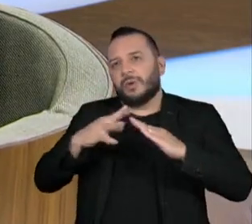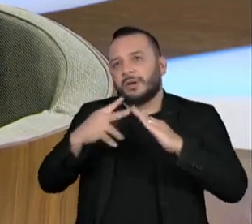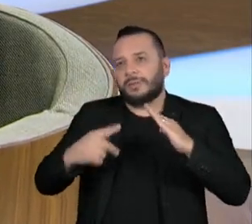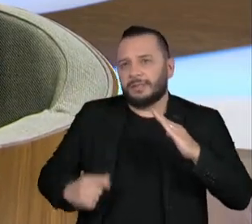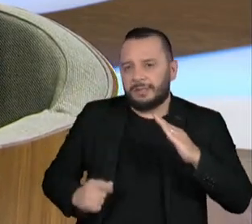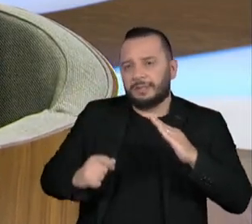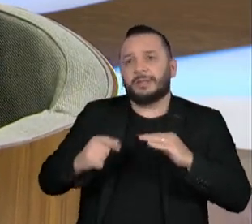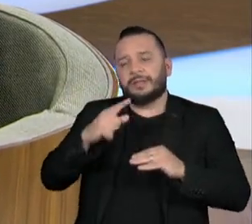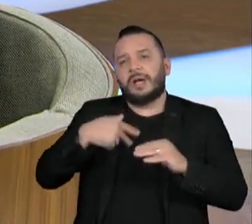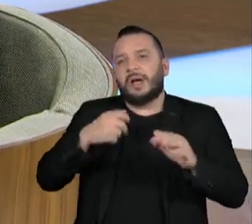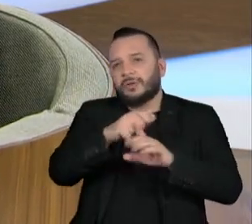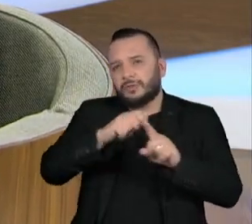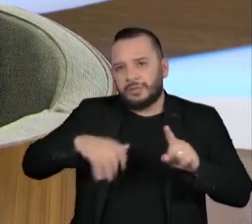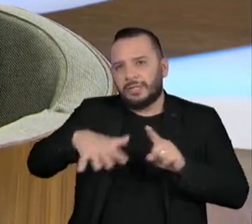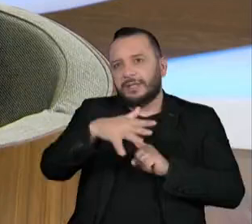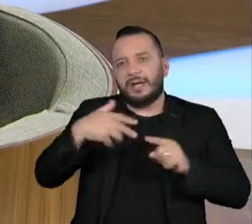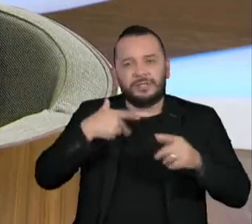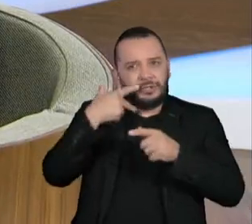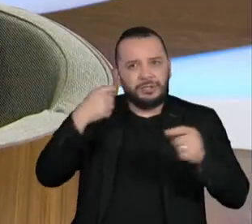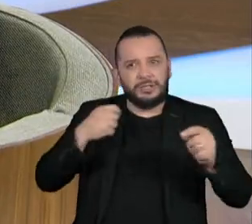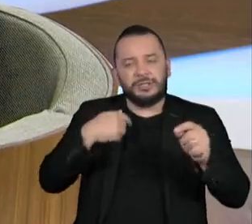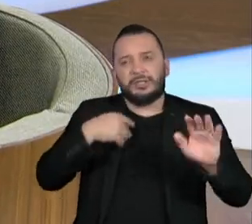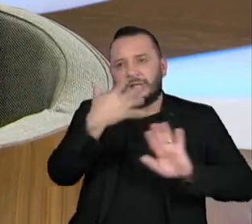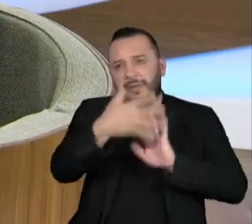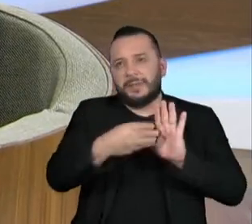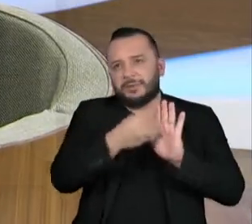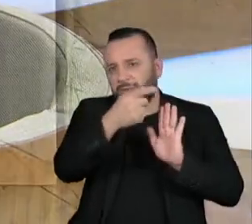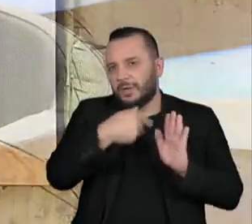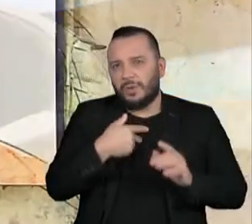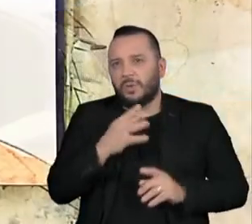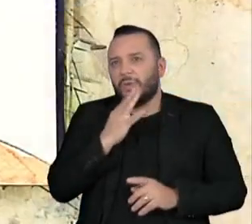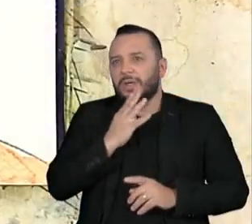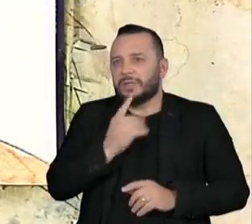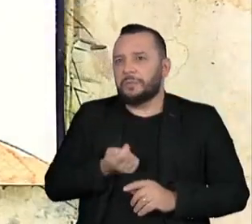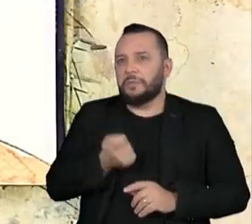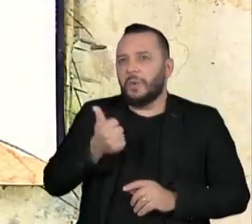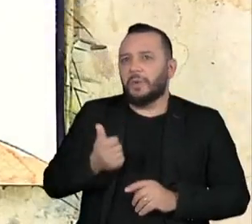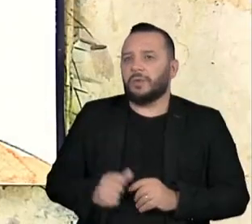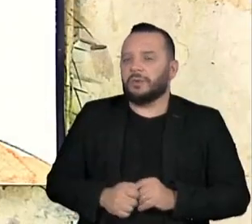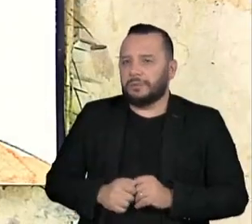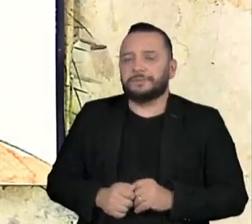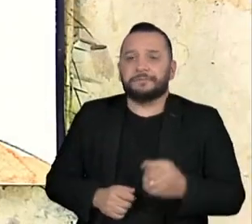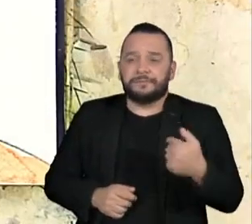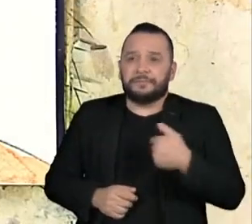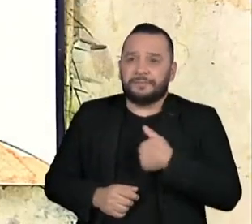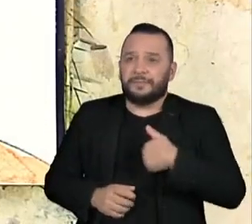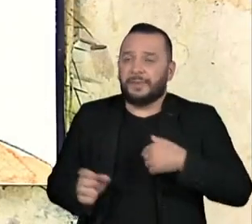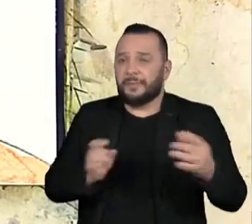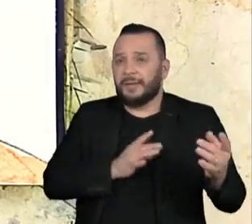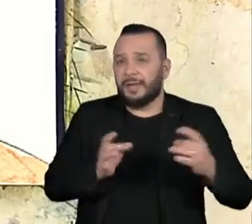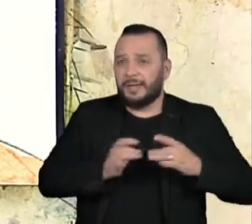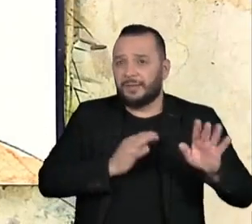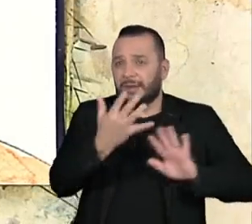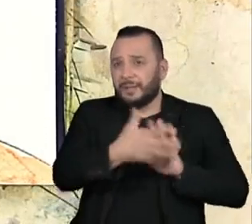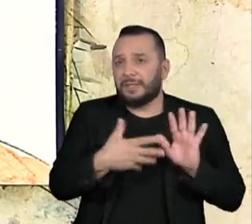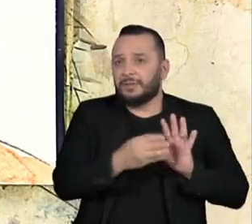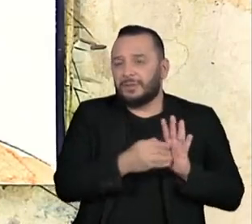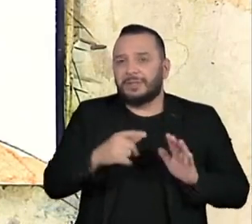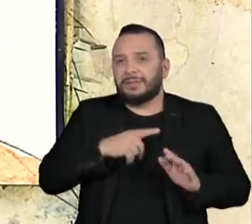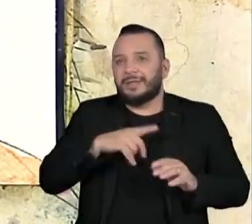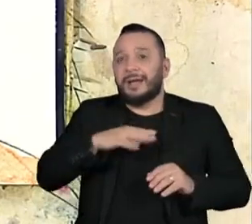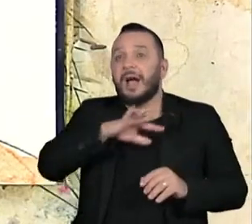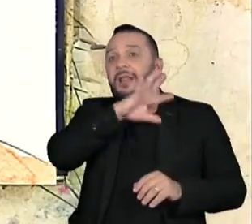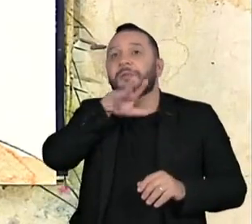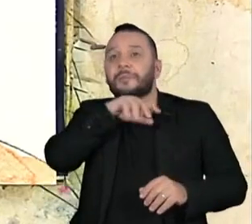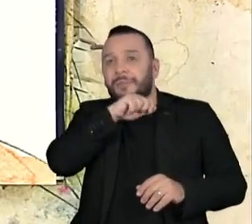perdida na Amazónia, que eu inclusive conheço mal, mas conheço mal. Tenho um medo terrível de andar na floresta da Amazónia porque todos os bichos me